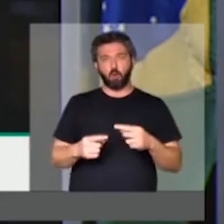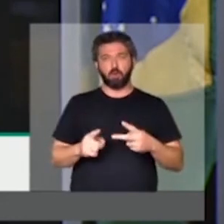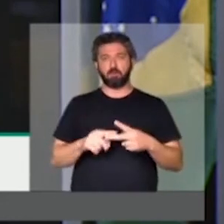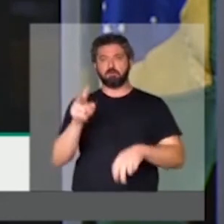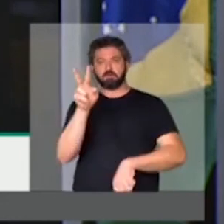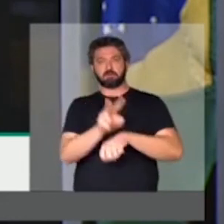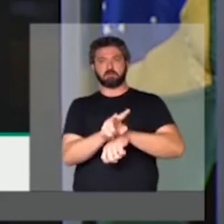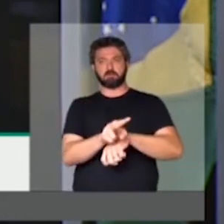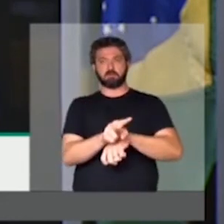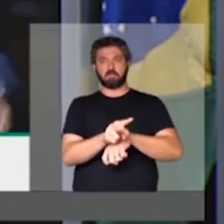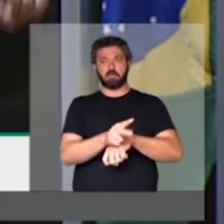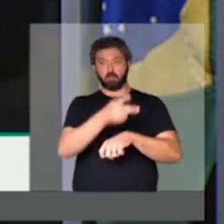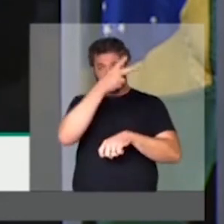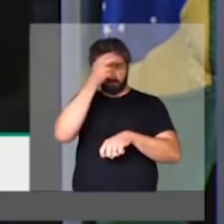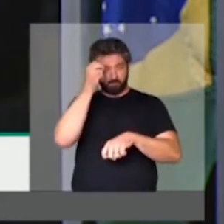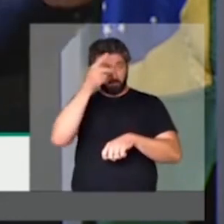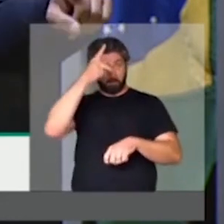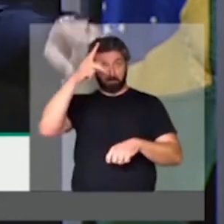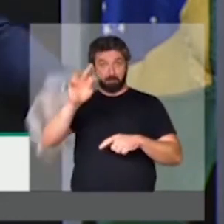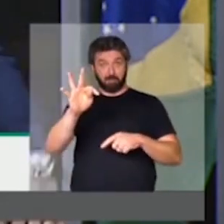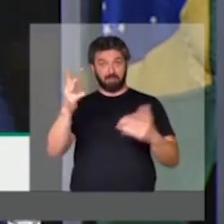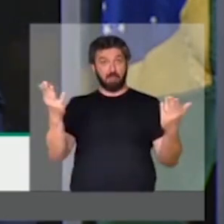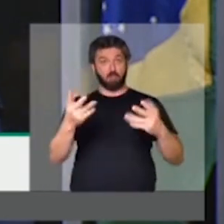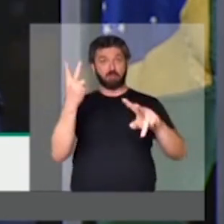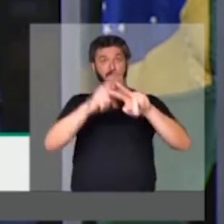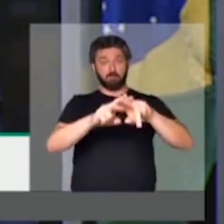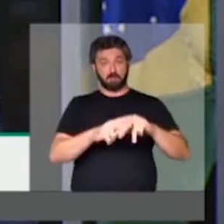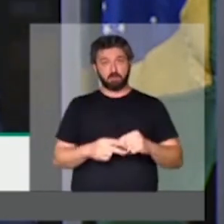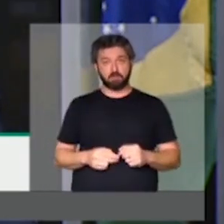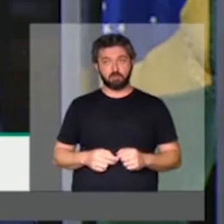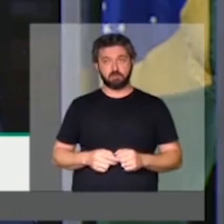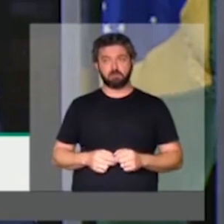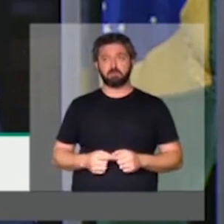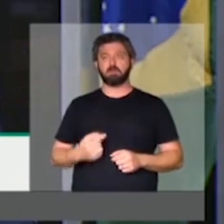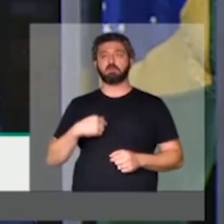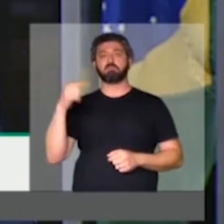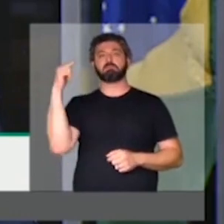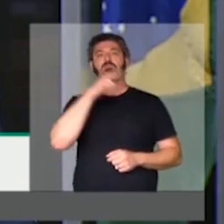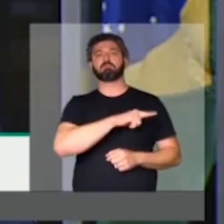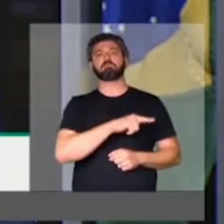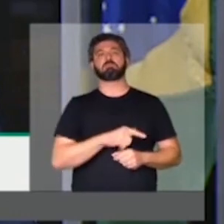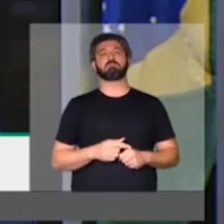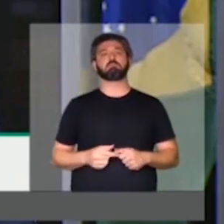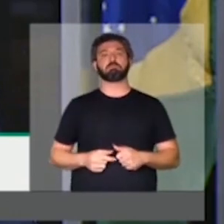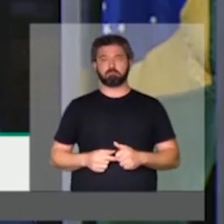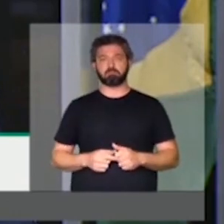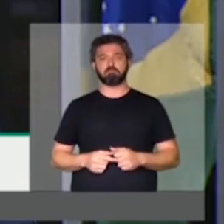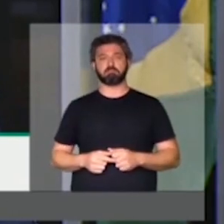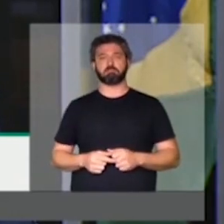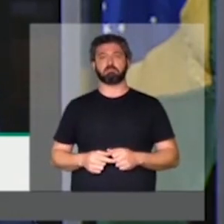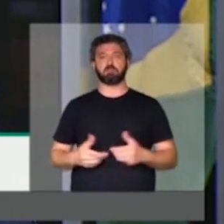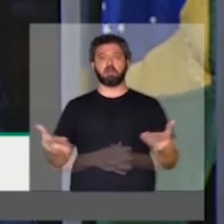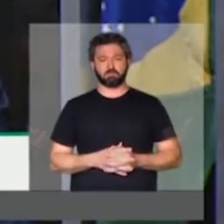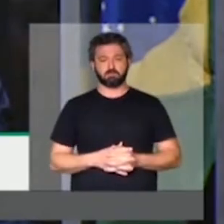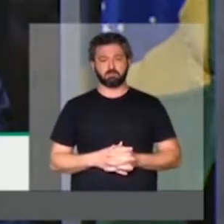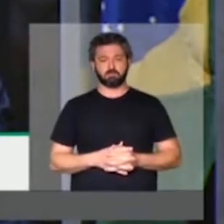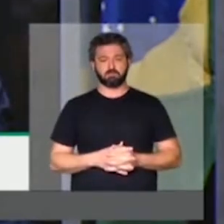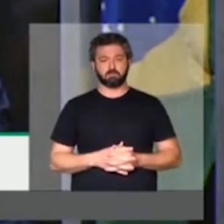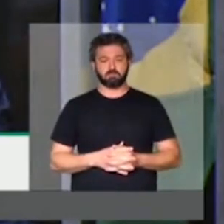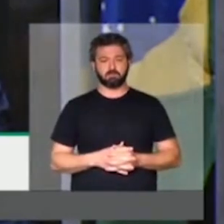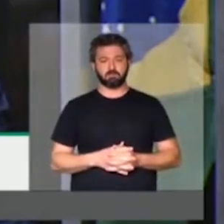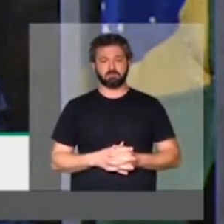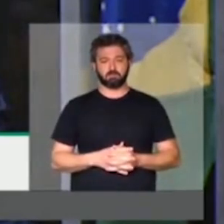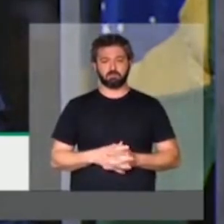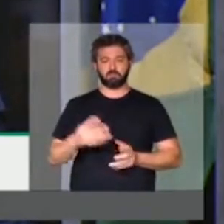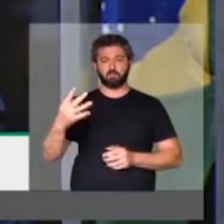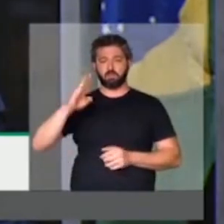a fiscalização de um prefeito petista que hoje está na cadeia, e consegui chegar onde cheguei, o